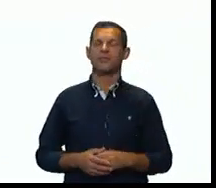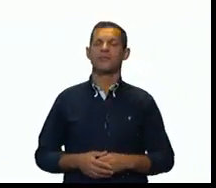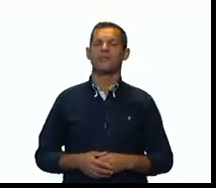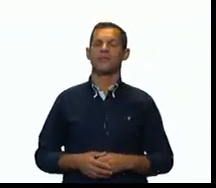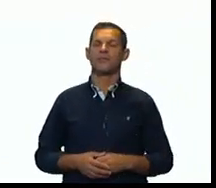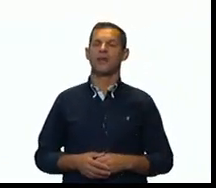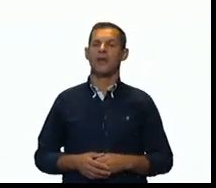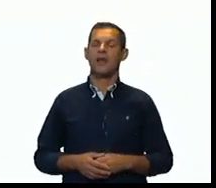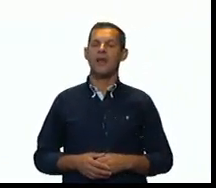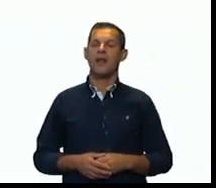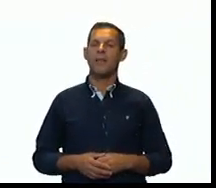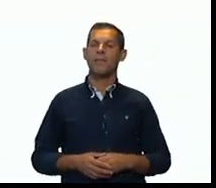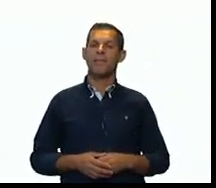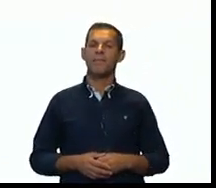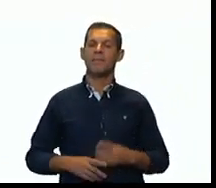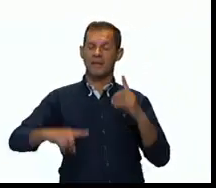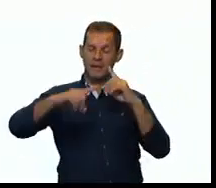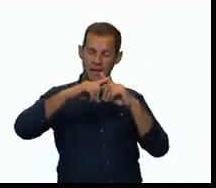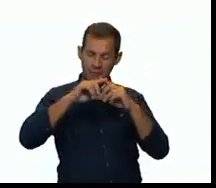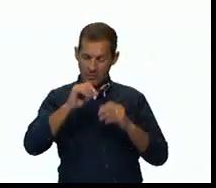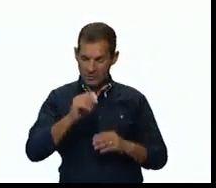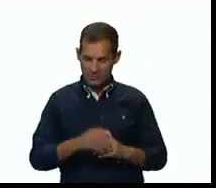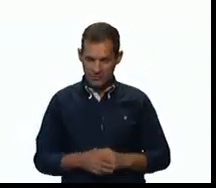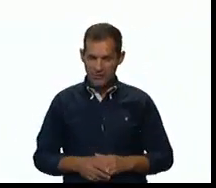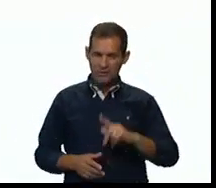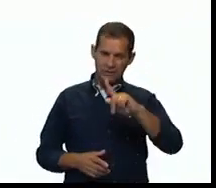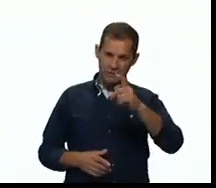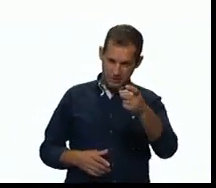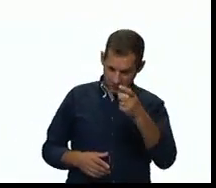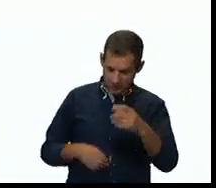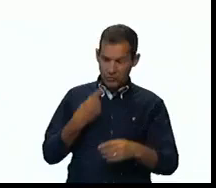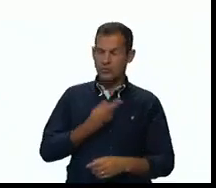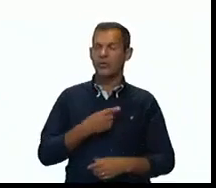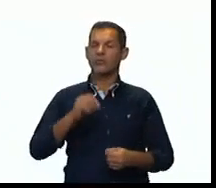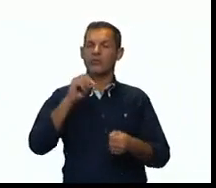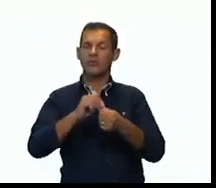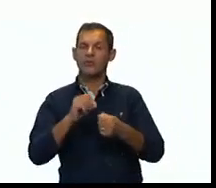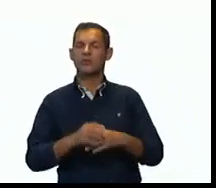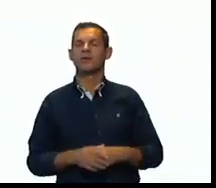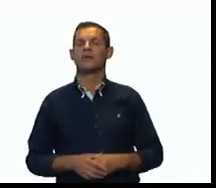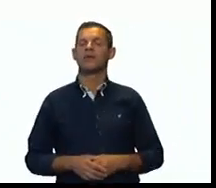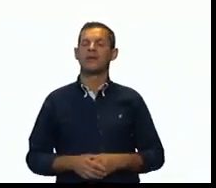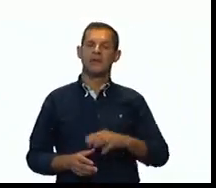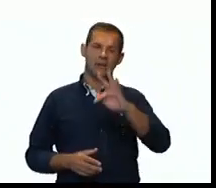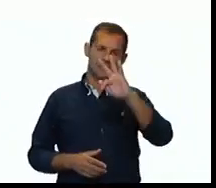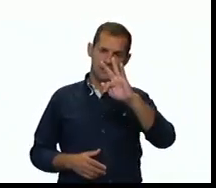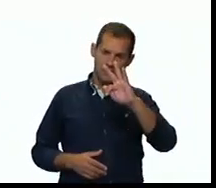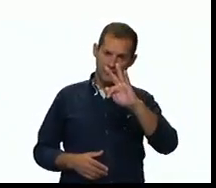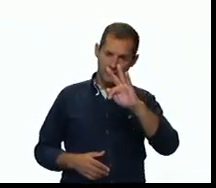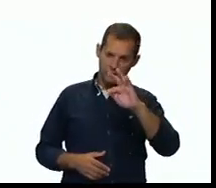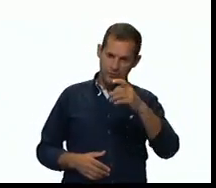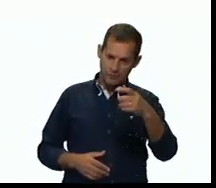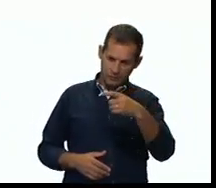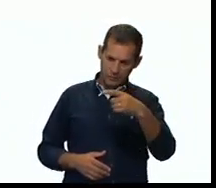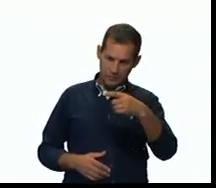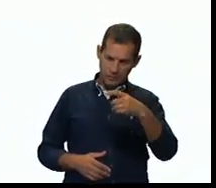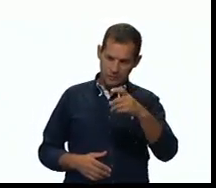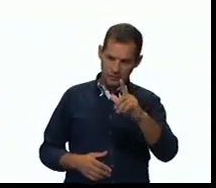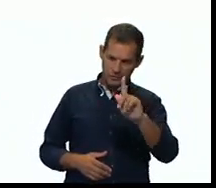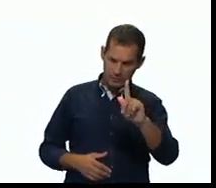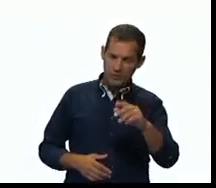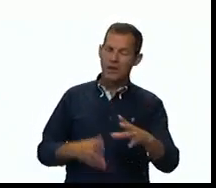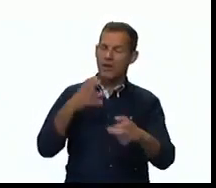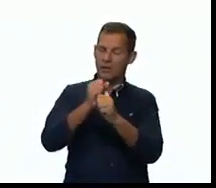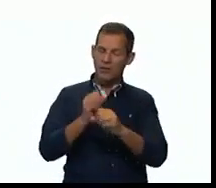é maior do que g de x. Então, nós vamos fazer f menos g e calcular